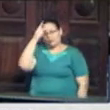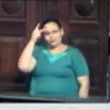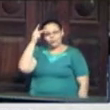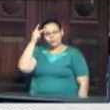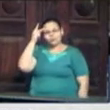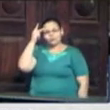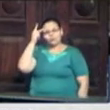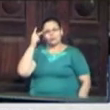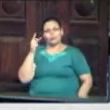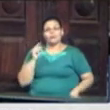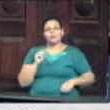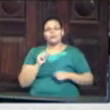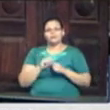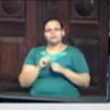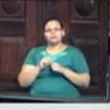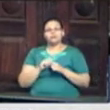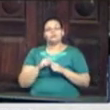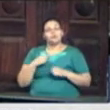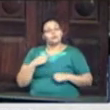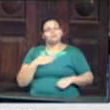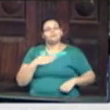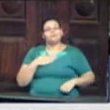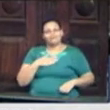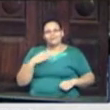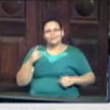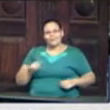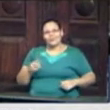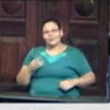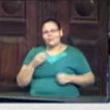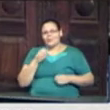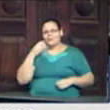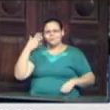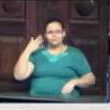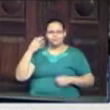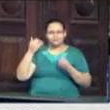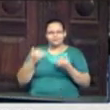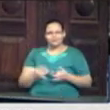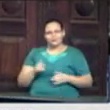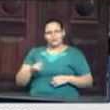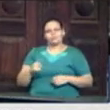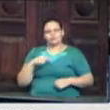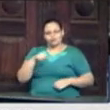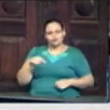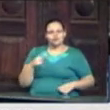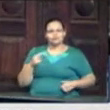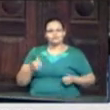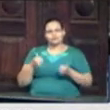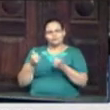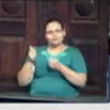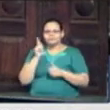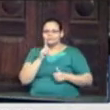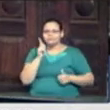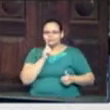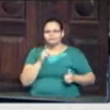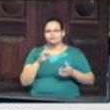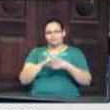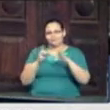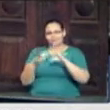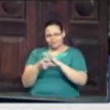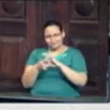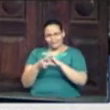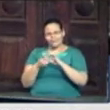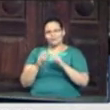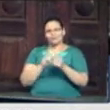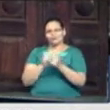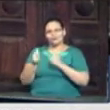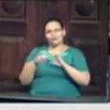pessoas que fez coro ao êxito dos Jogos Olímpicos, todos nós estávamos radiantes, pensando